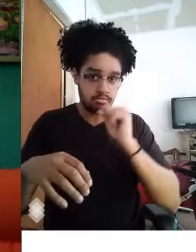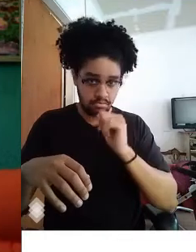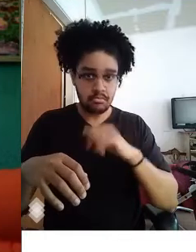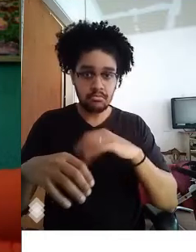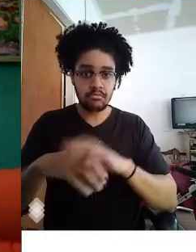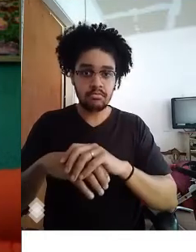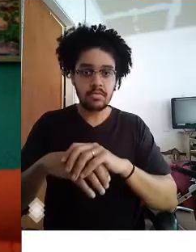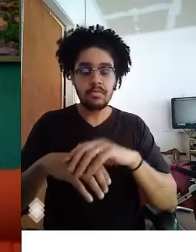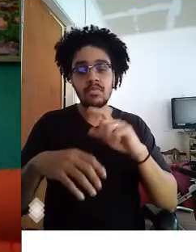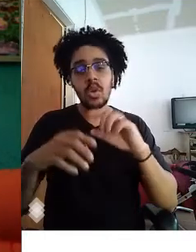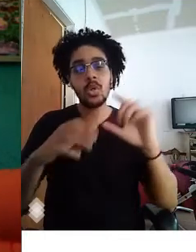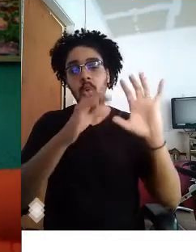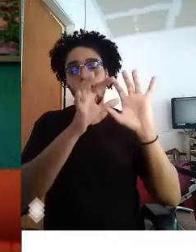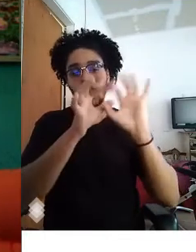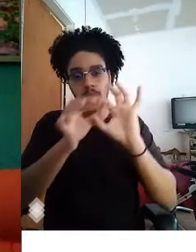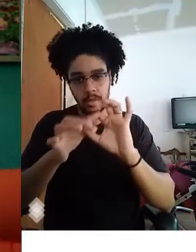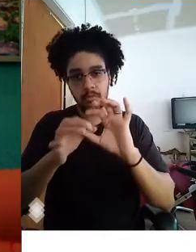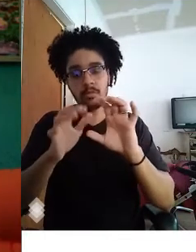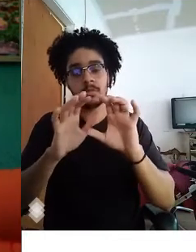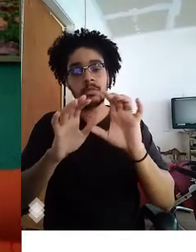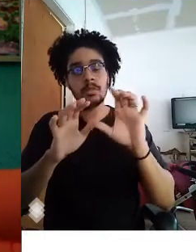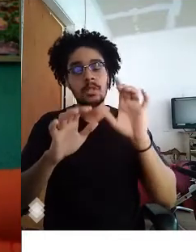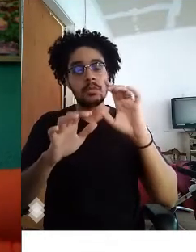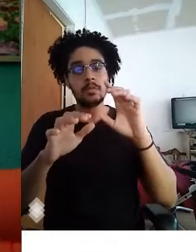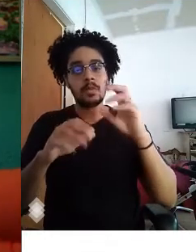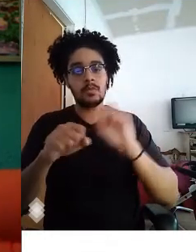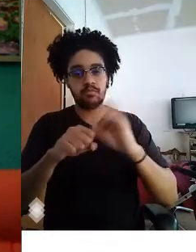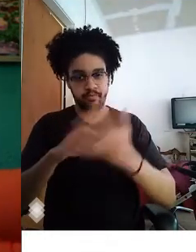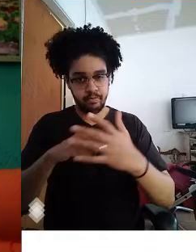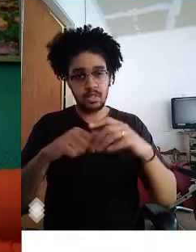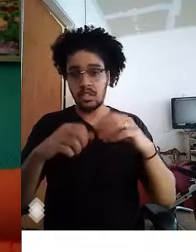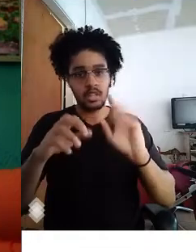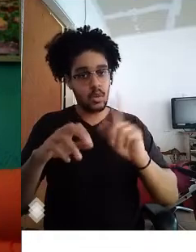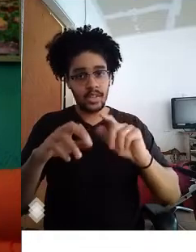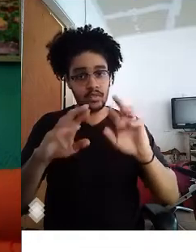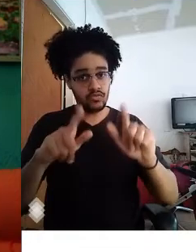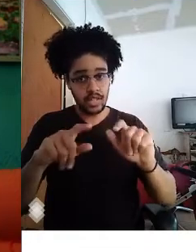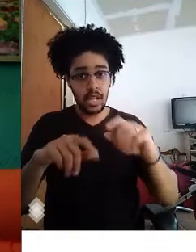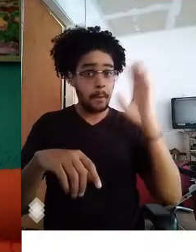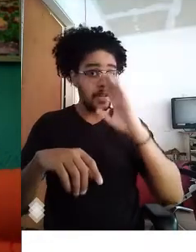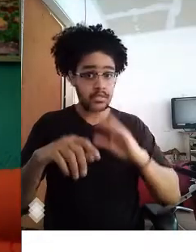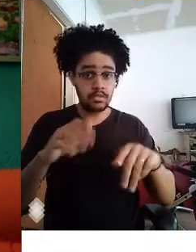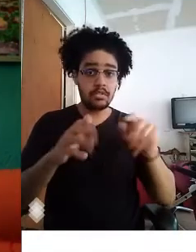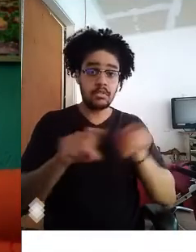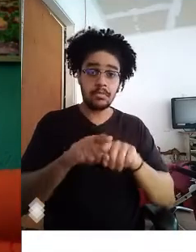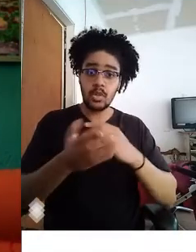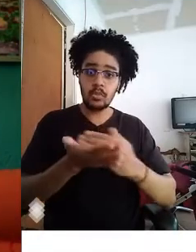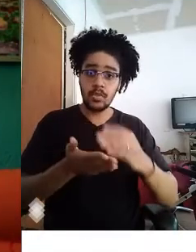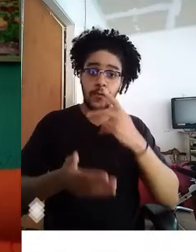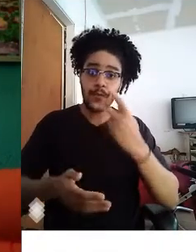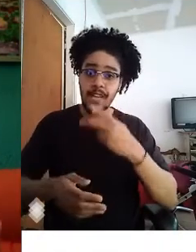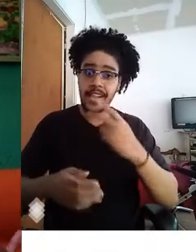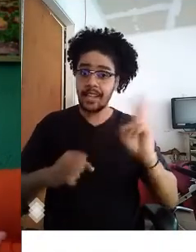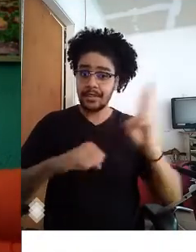da pandemia, isso não foi diferente. O governo brasileiro começou a falar em vírus chinês e membros